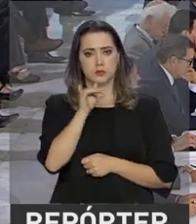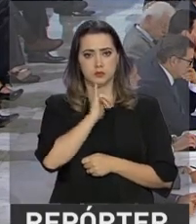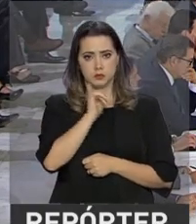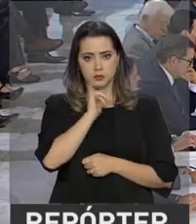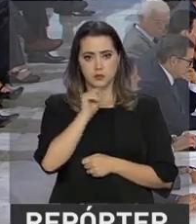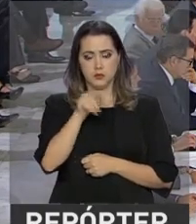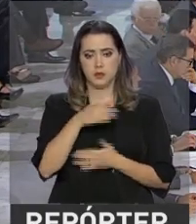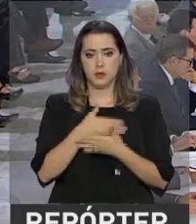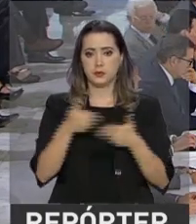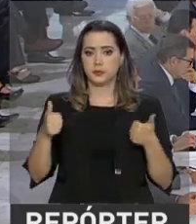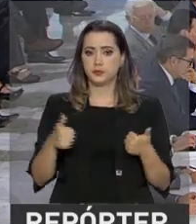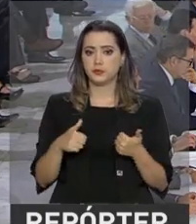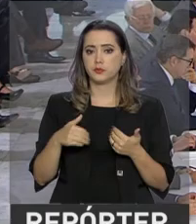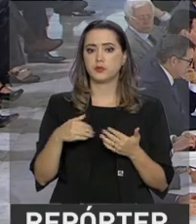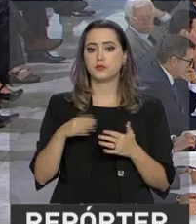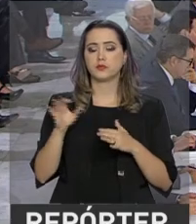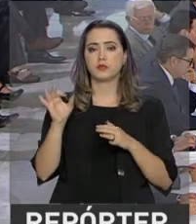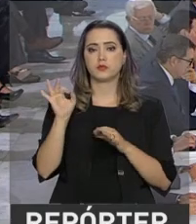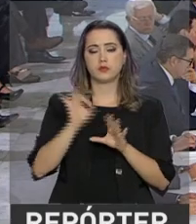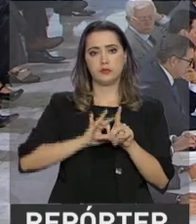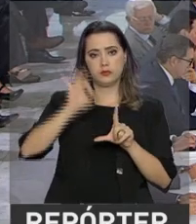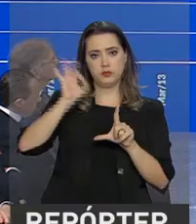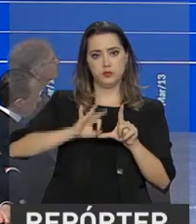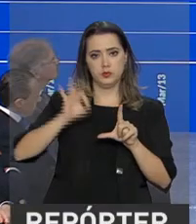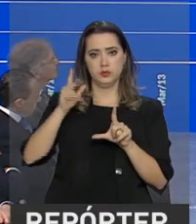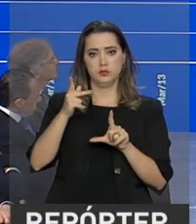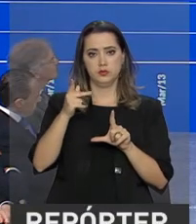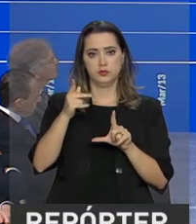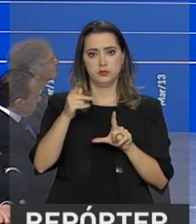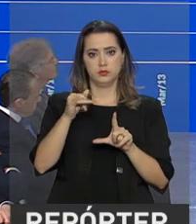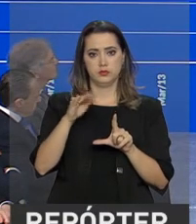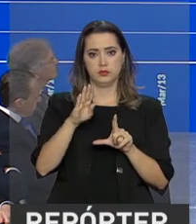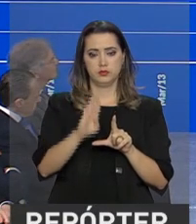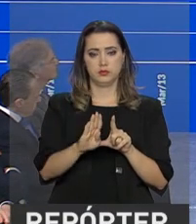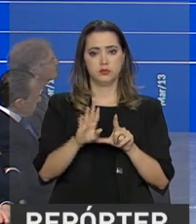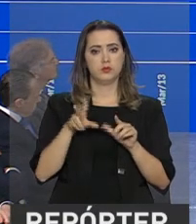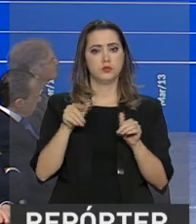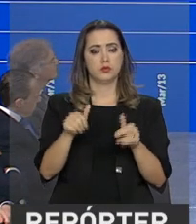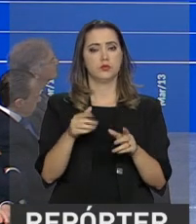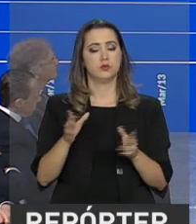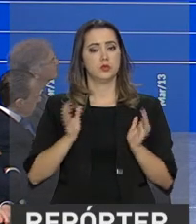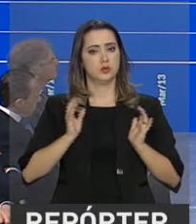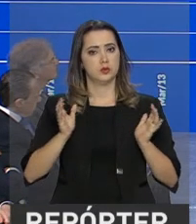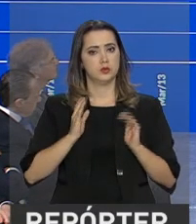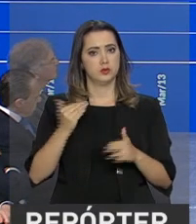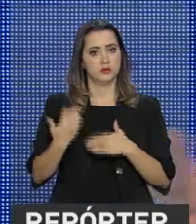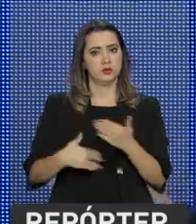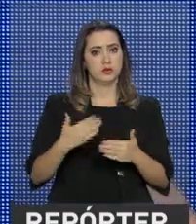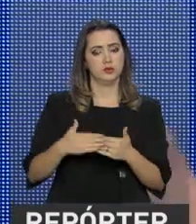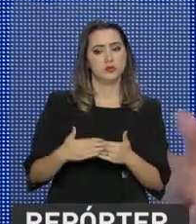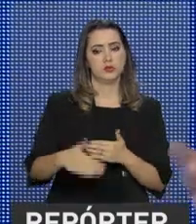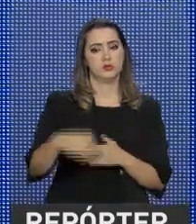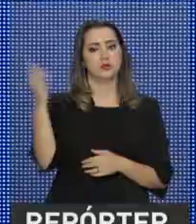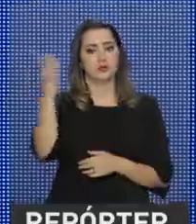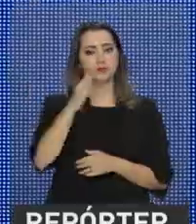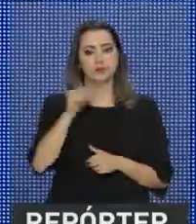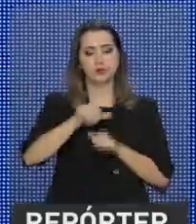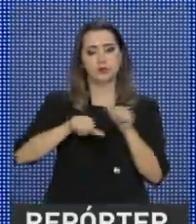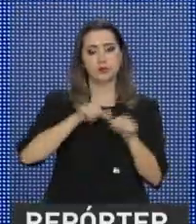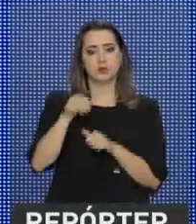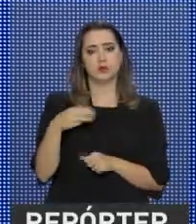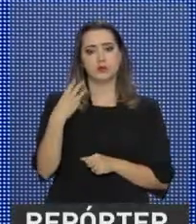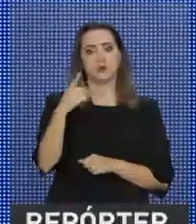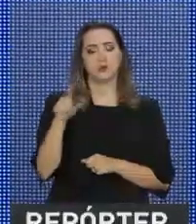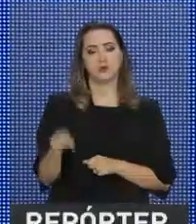melhorar os índices do produto interno bruto que é a soma de todas as riquezas produzidas no país passou de 3 e